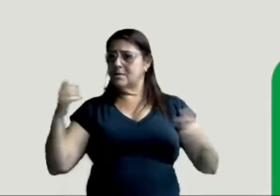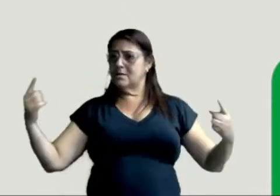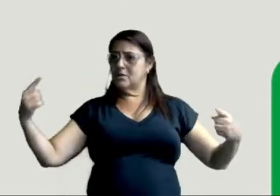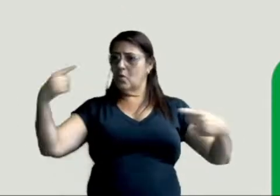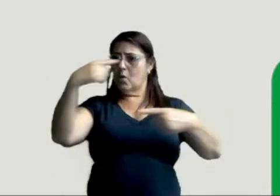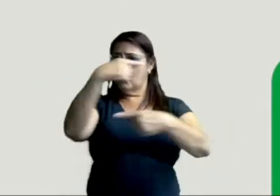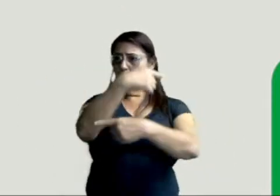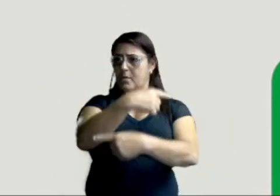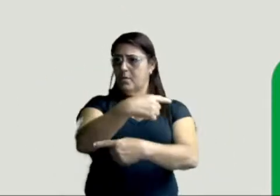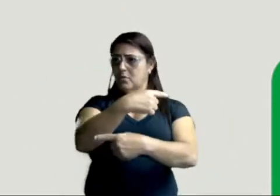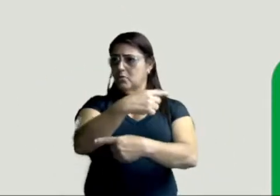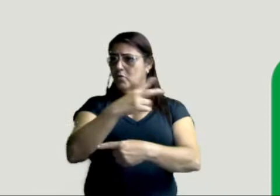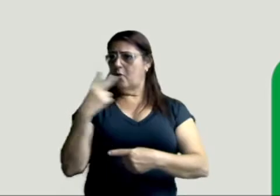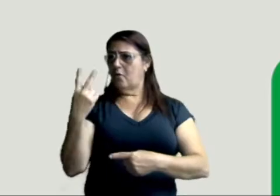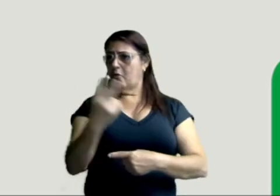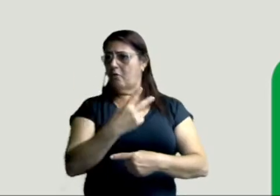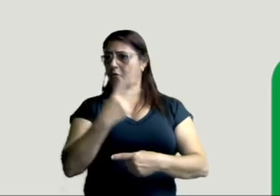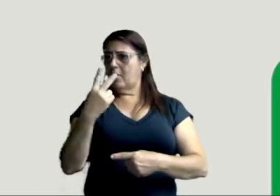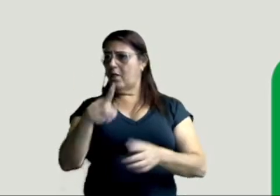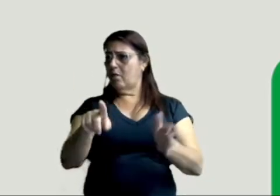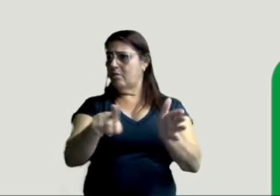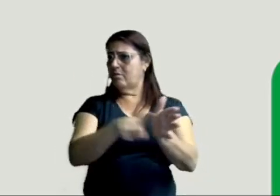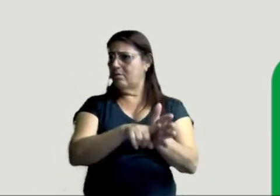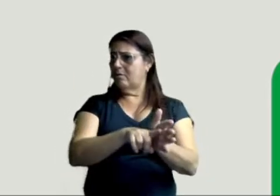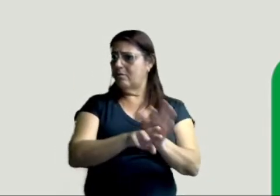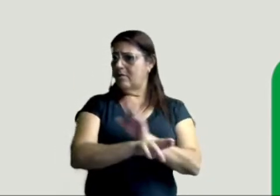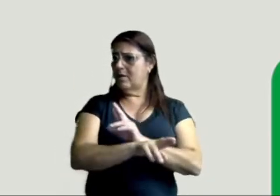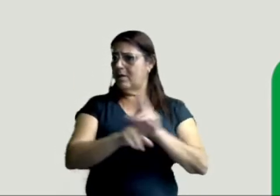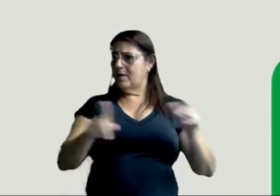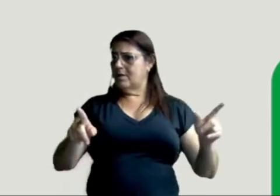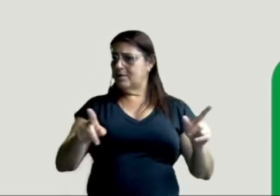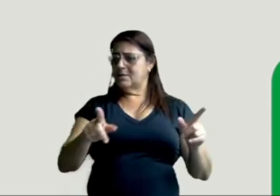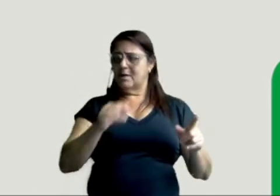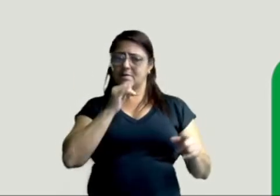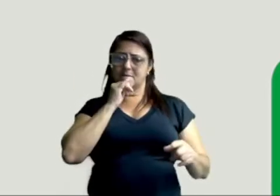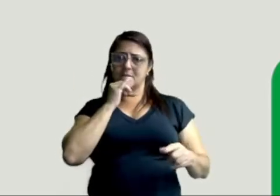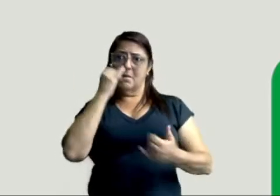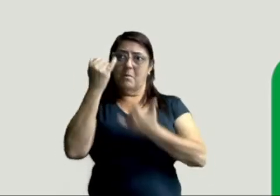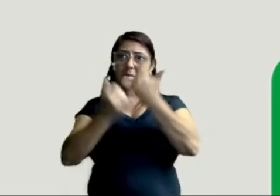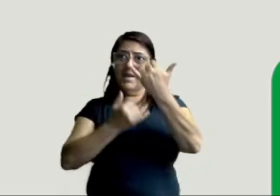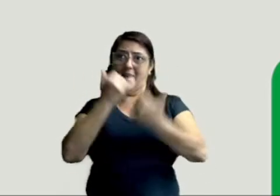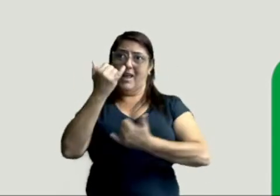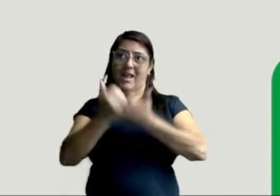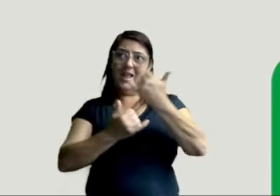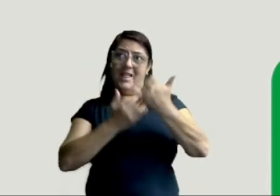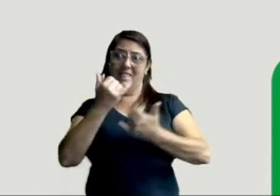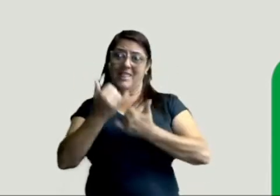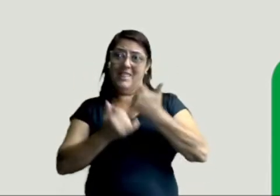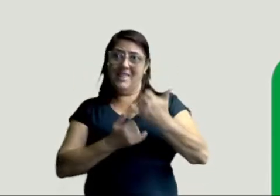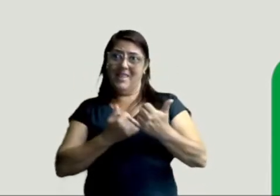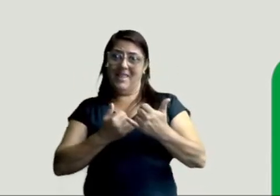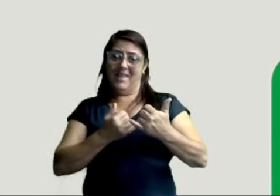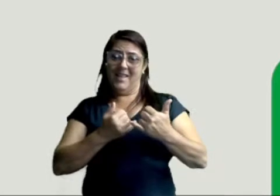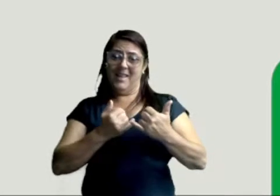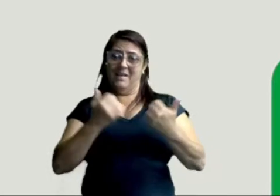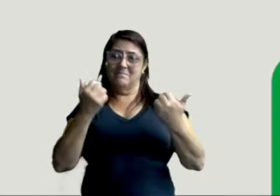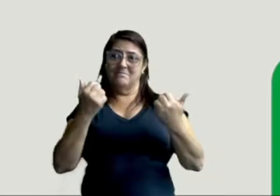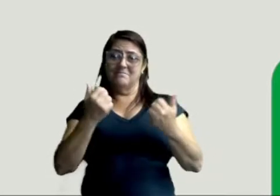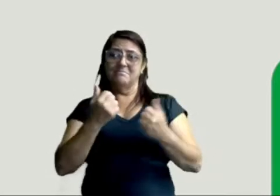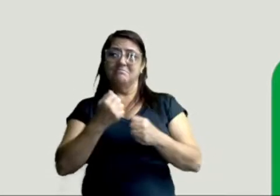valor resultante será o quê? A diferença entre elas. Olha aqui, ó. Brincaram muito com isso aí, né? Cabo de